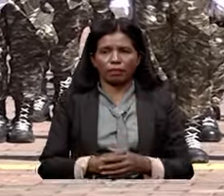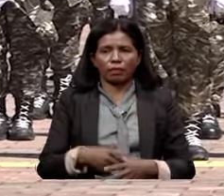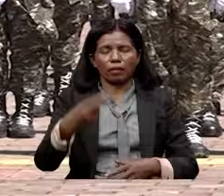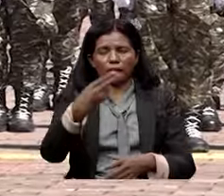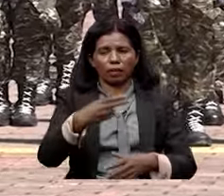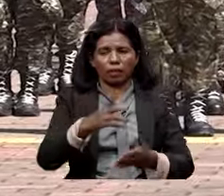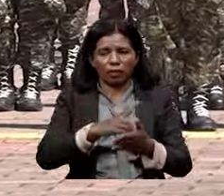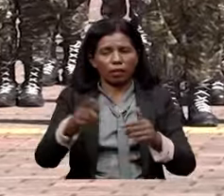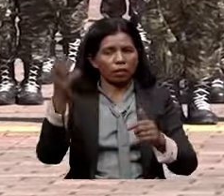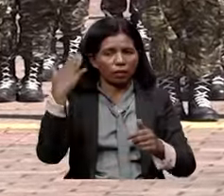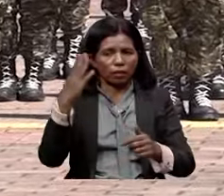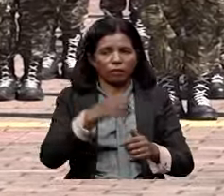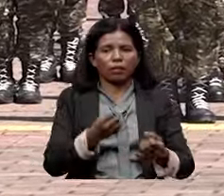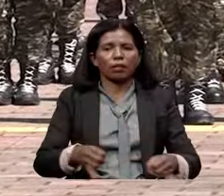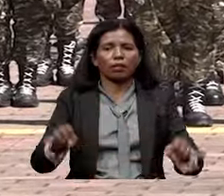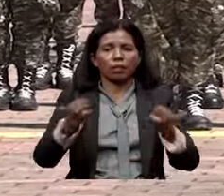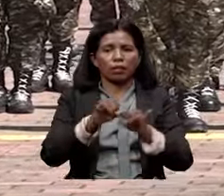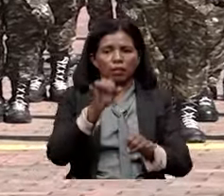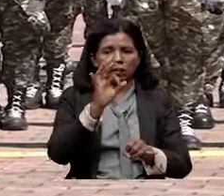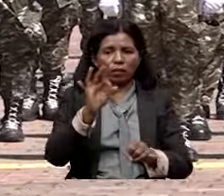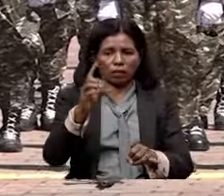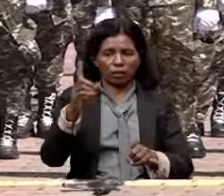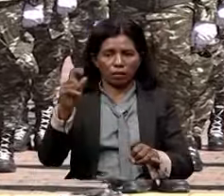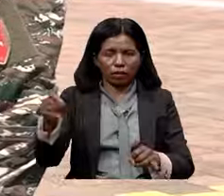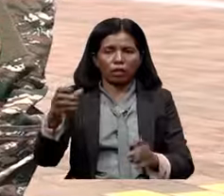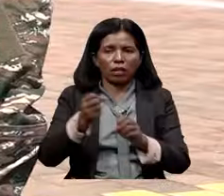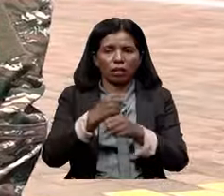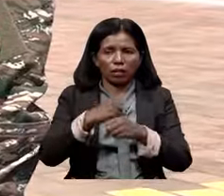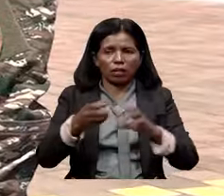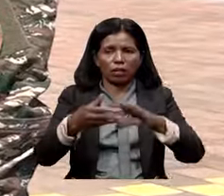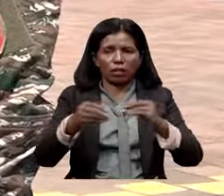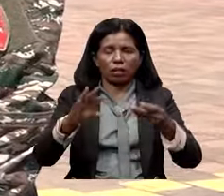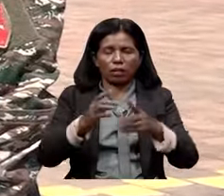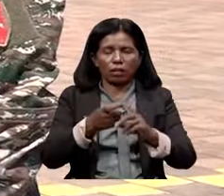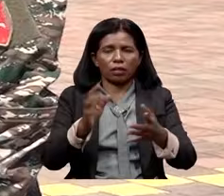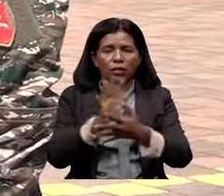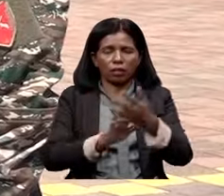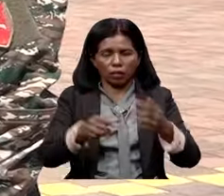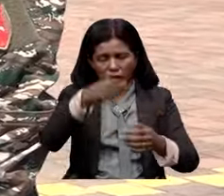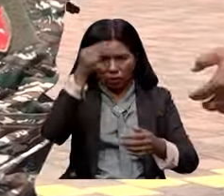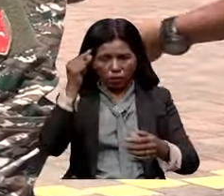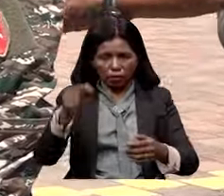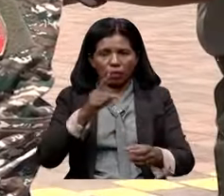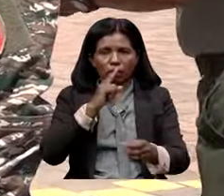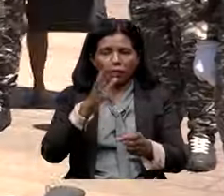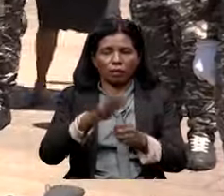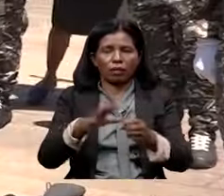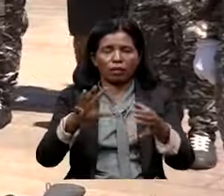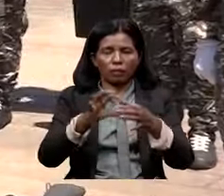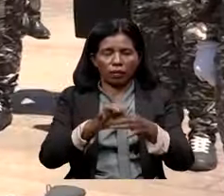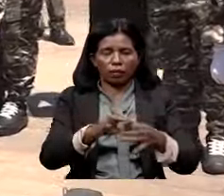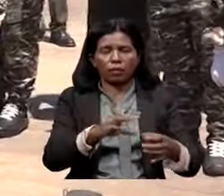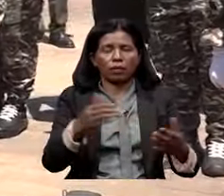quinta semana Coto, instituição FVTL marca tan história ida, lhe russi cerimônia graduação no juramento para membro